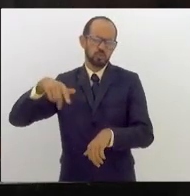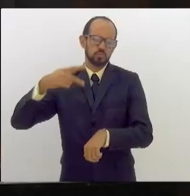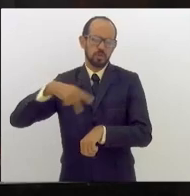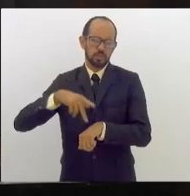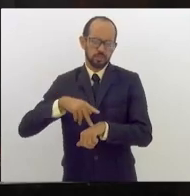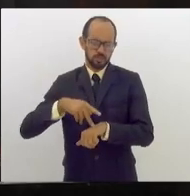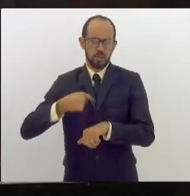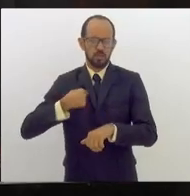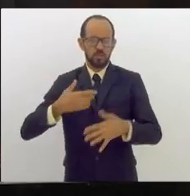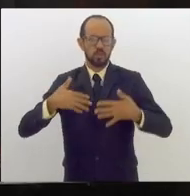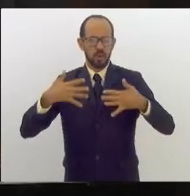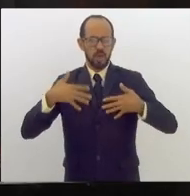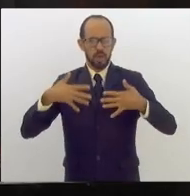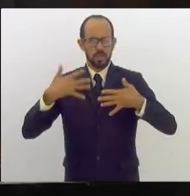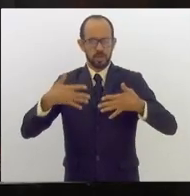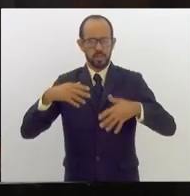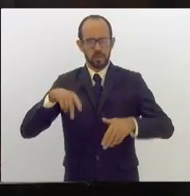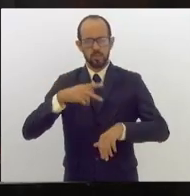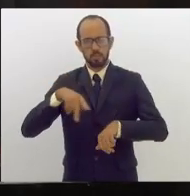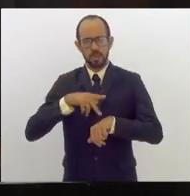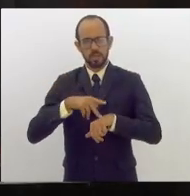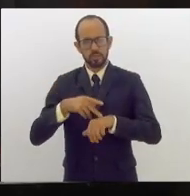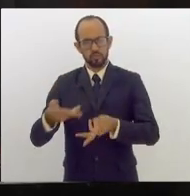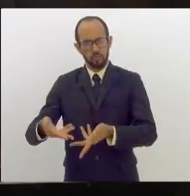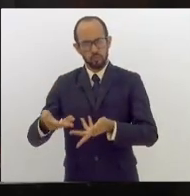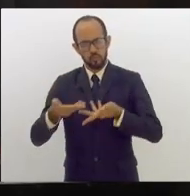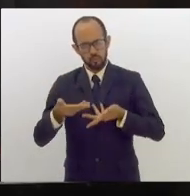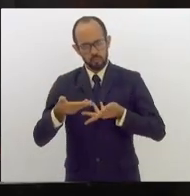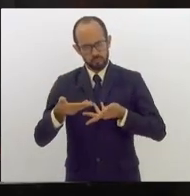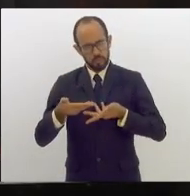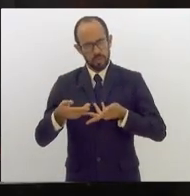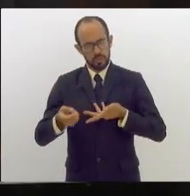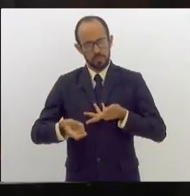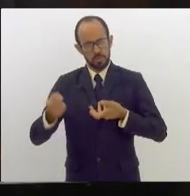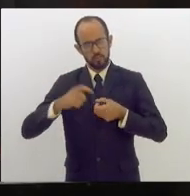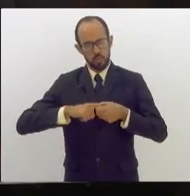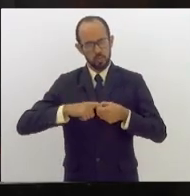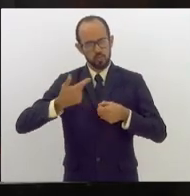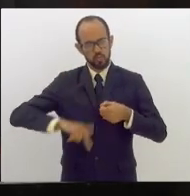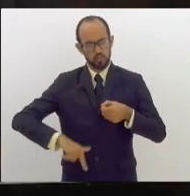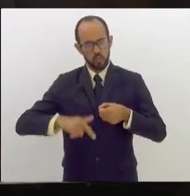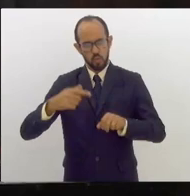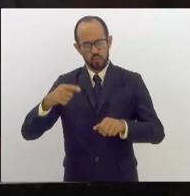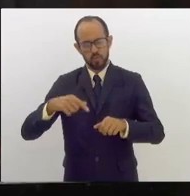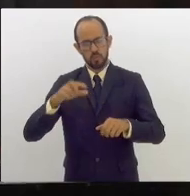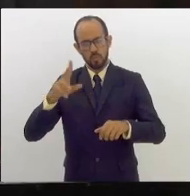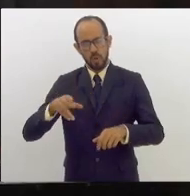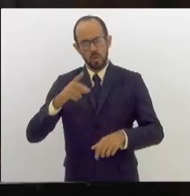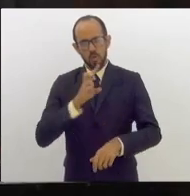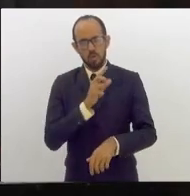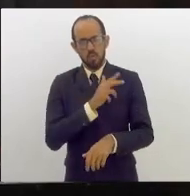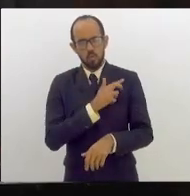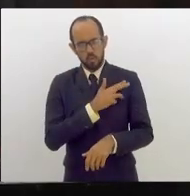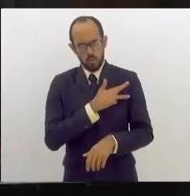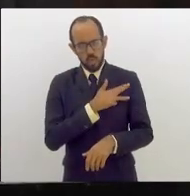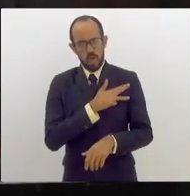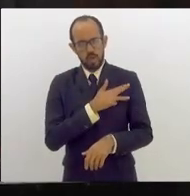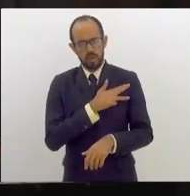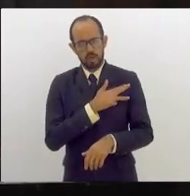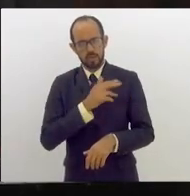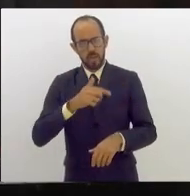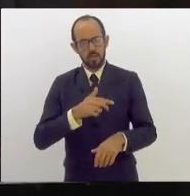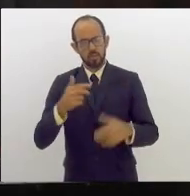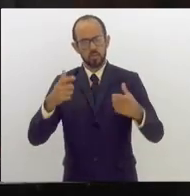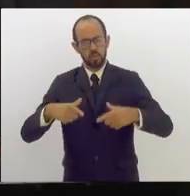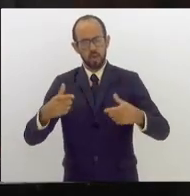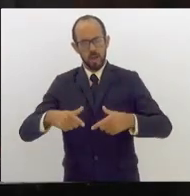a ser bem recebido bem visto e como líder né Como o Lula é recolocou o Brasil no lugar é que deve